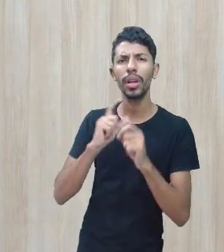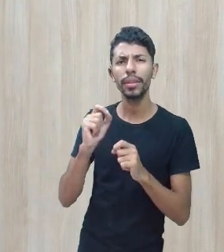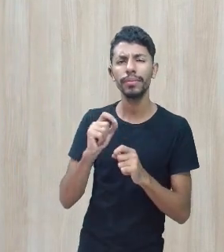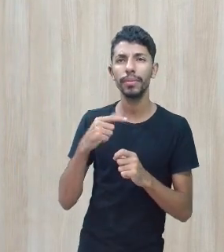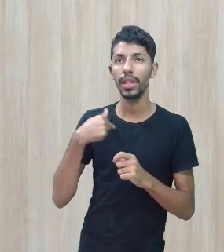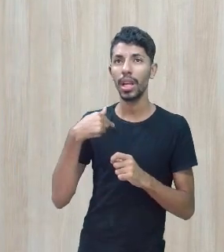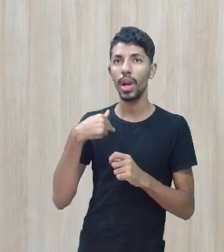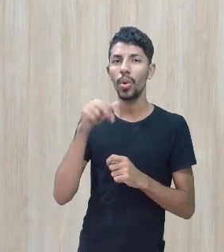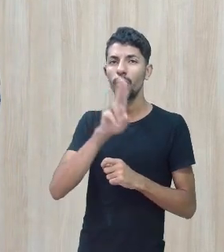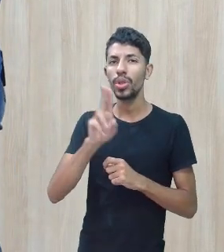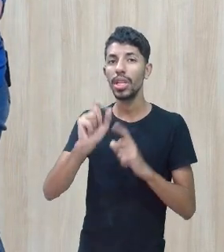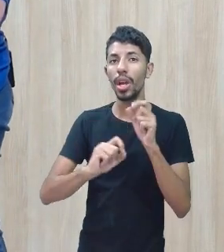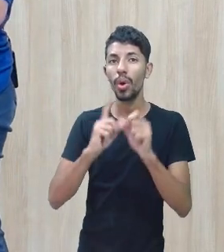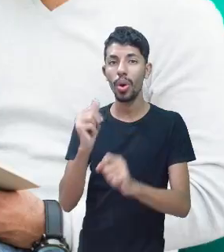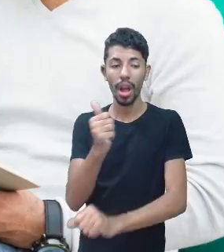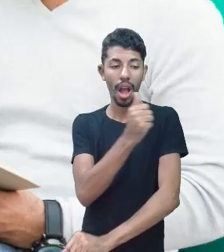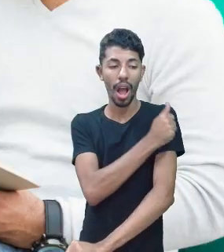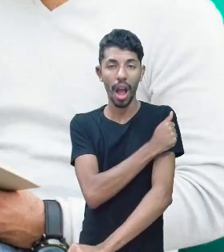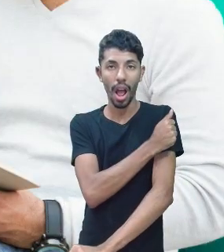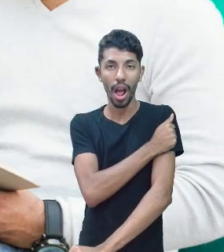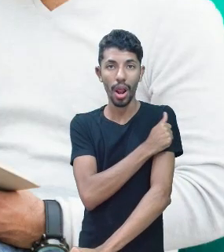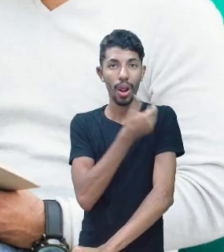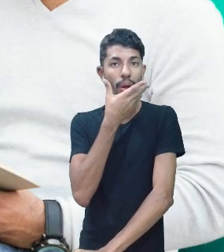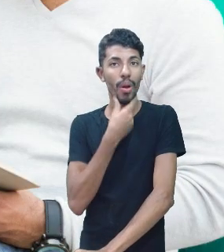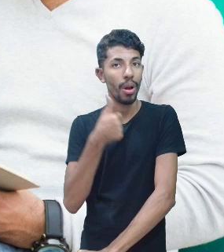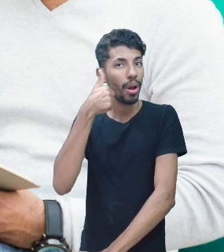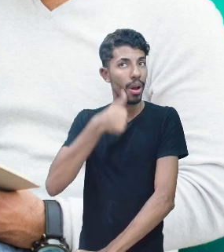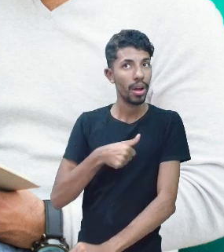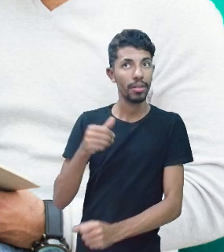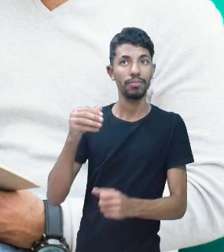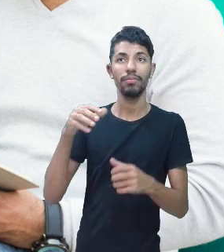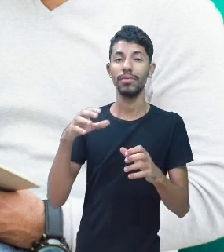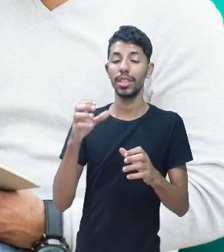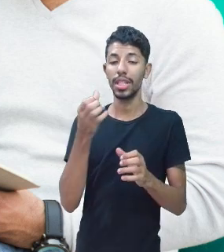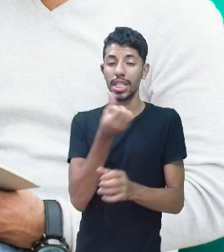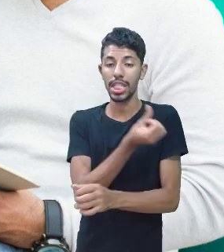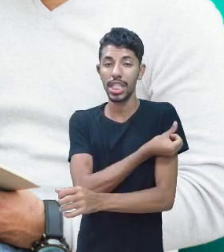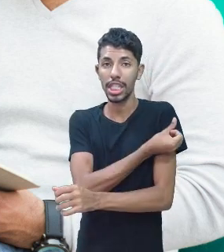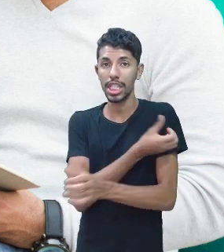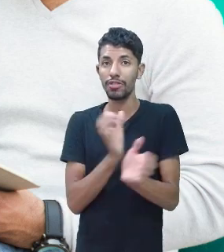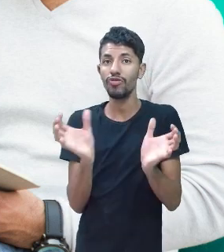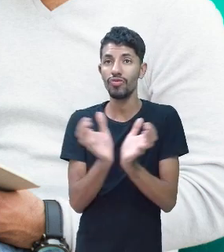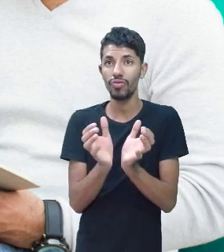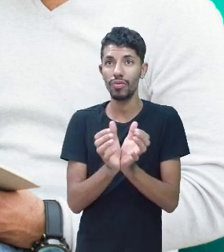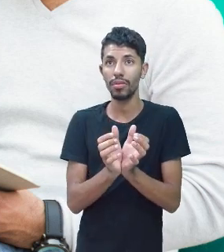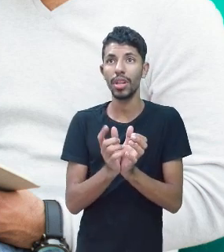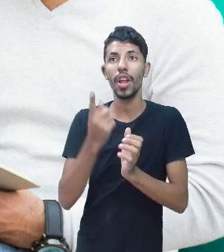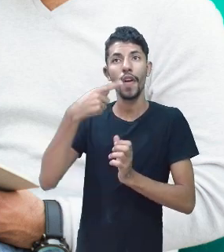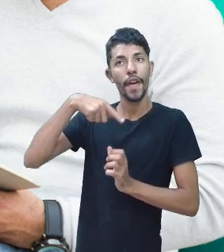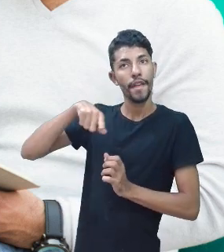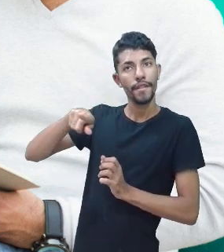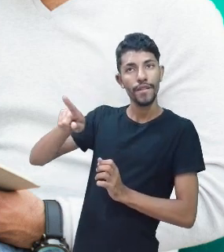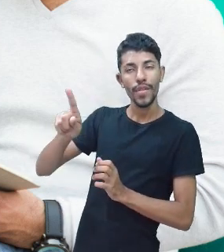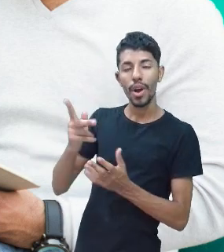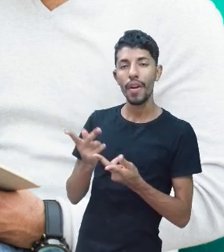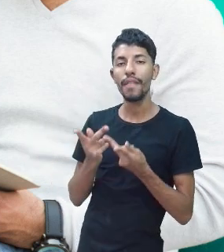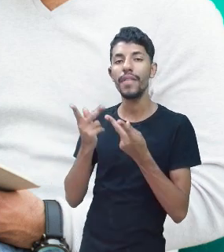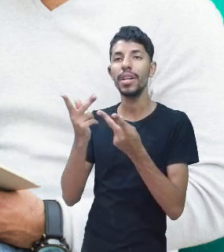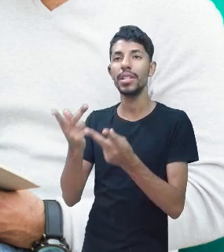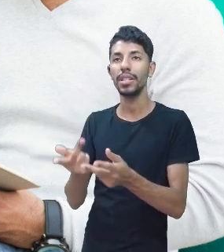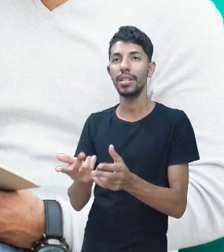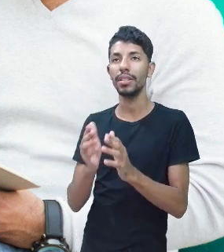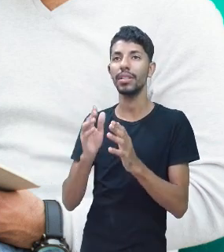que eu usei os alunos e alunas do 6º ano. Né? Foram visitar a Bienal do Livro